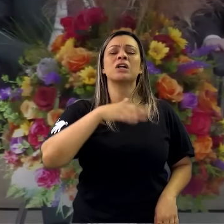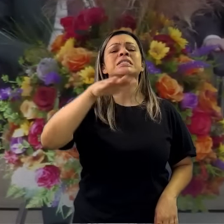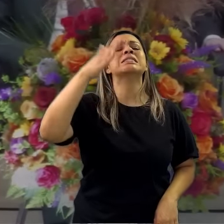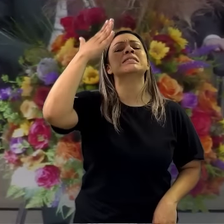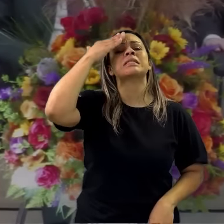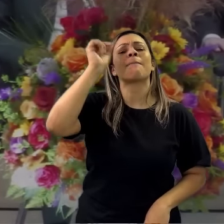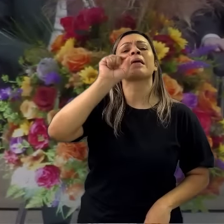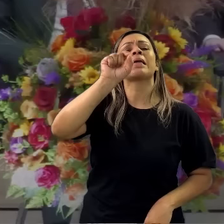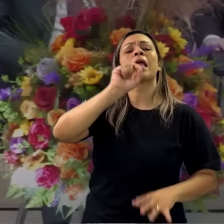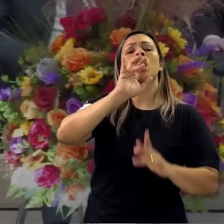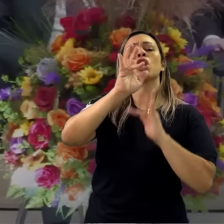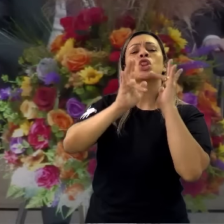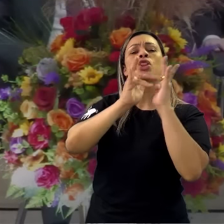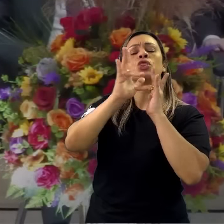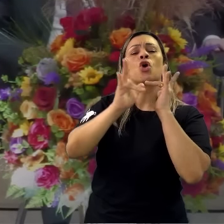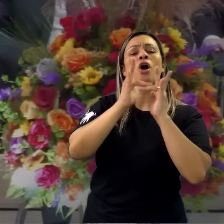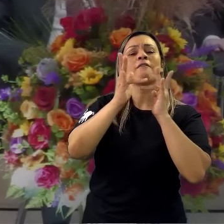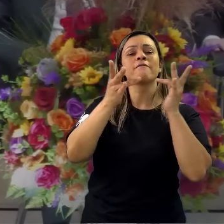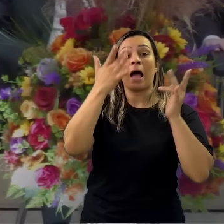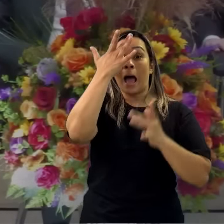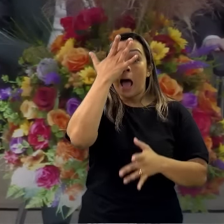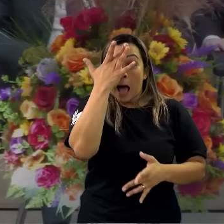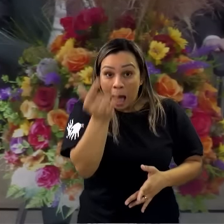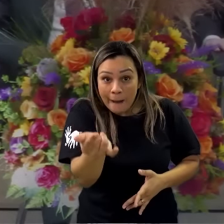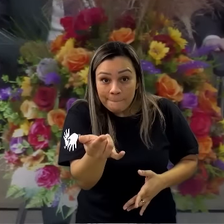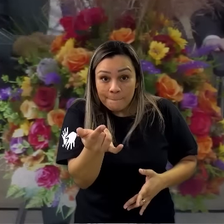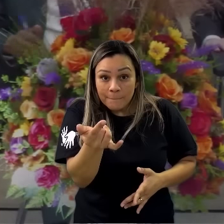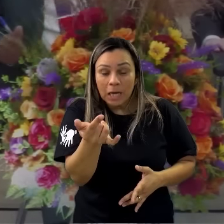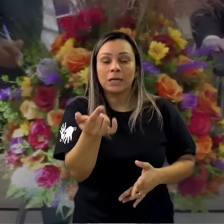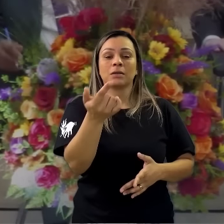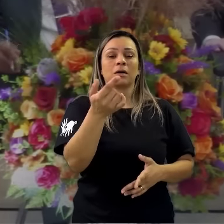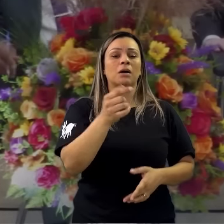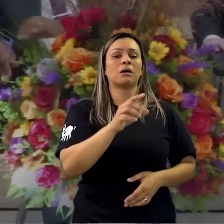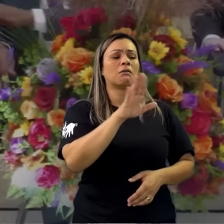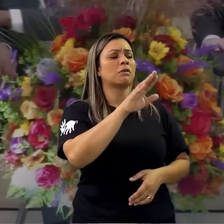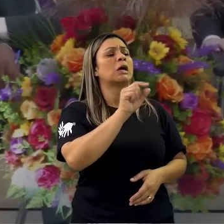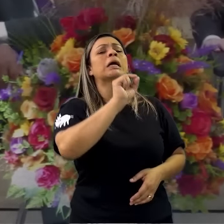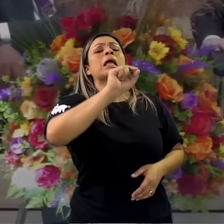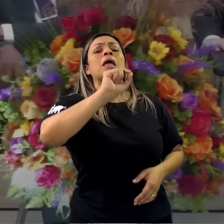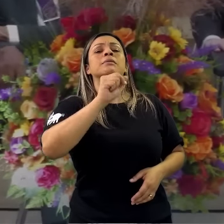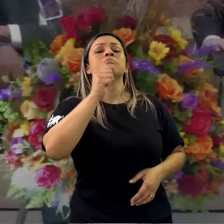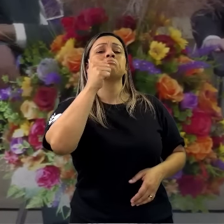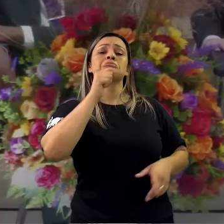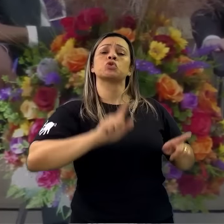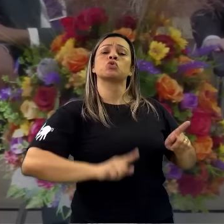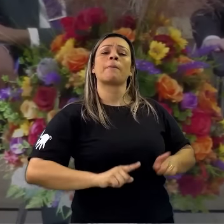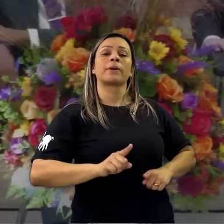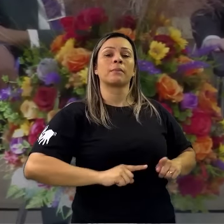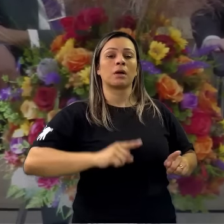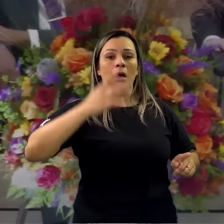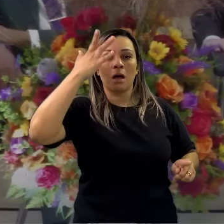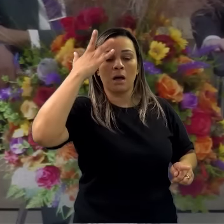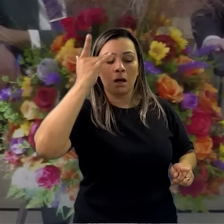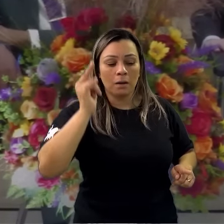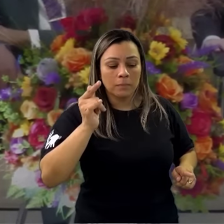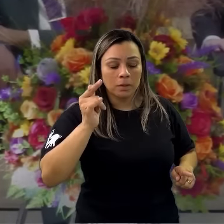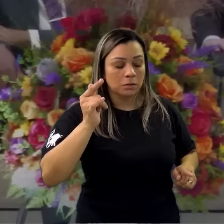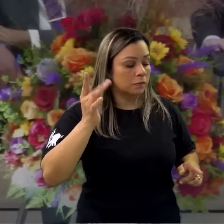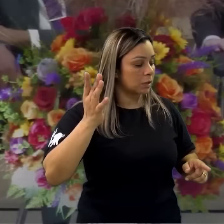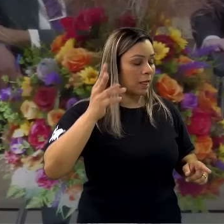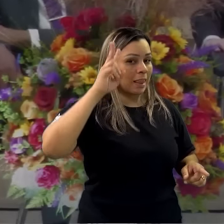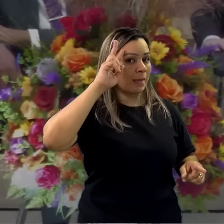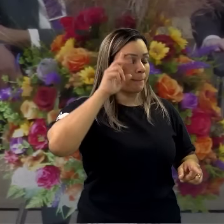amanhã e nós vamos sair daqui de madrugada lembra da profecia não vai dar tempo de desfazer a mala Mas que que eu pensei eu vou com